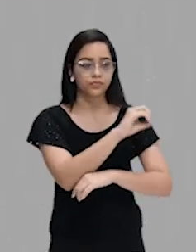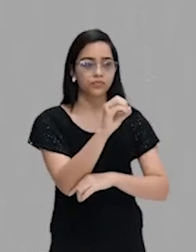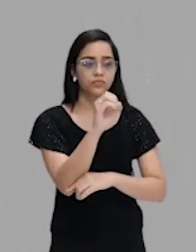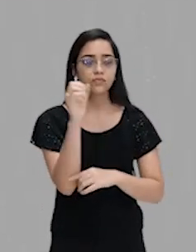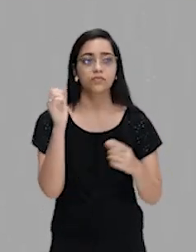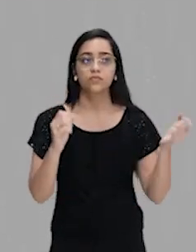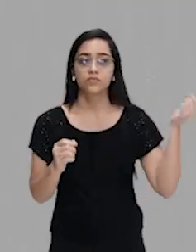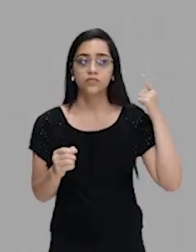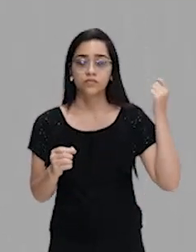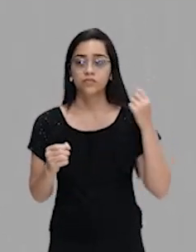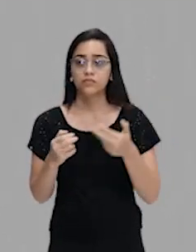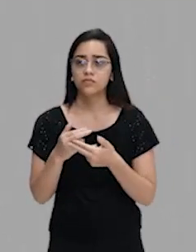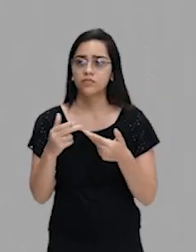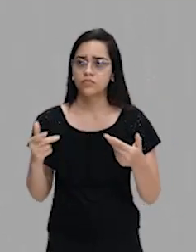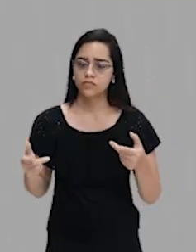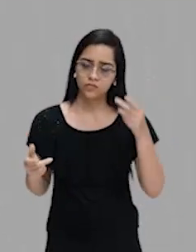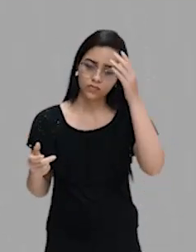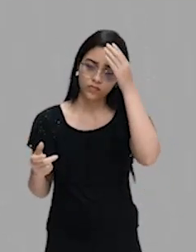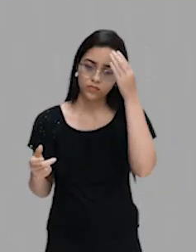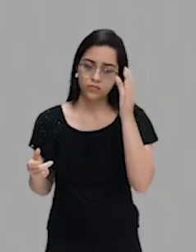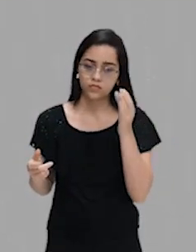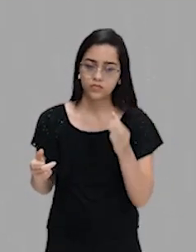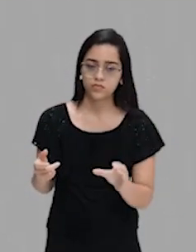Sol, né, por muitas culturas,